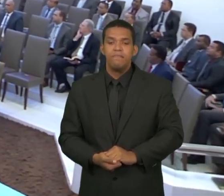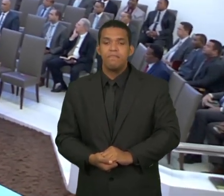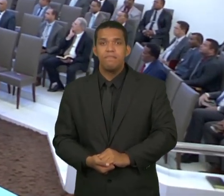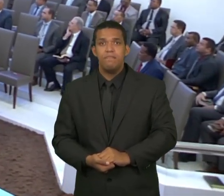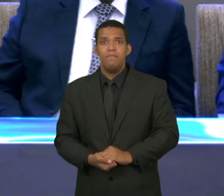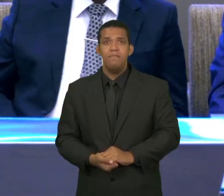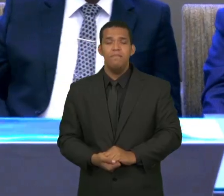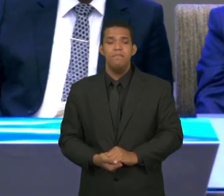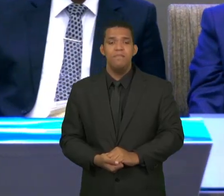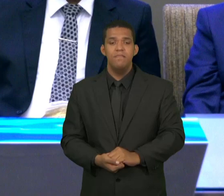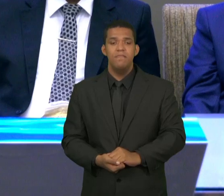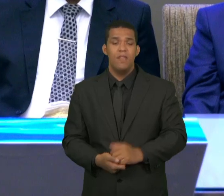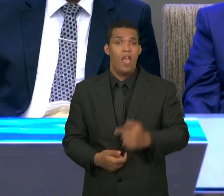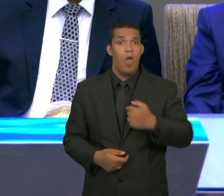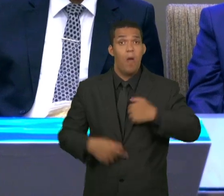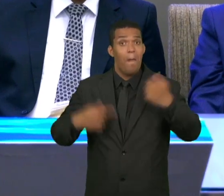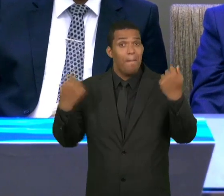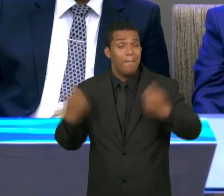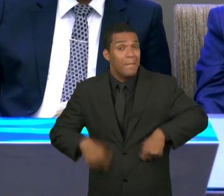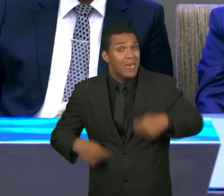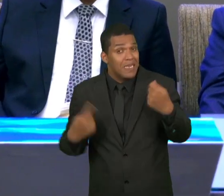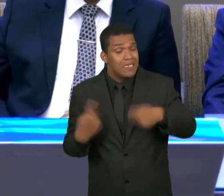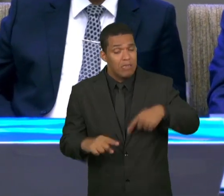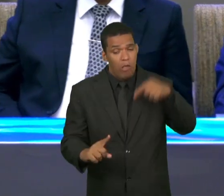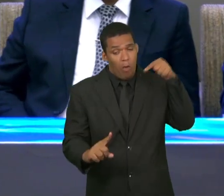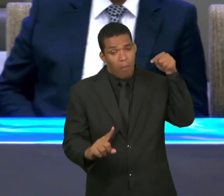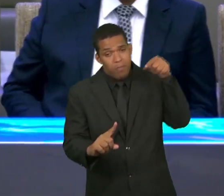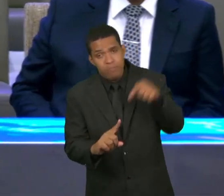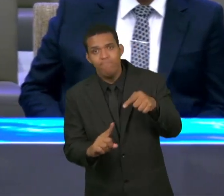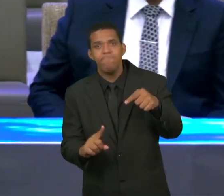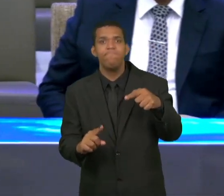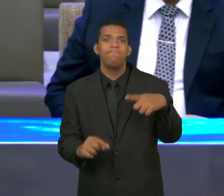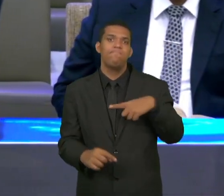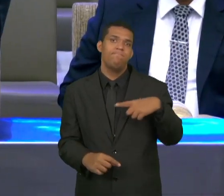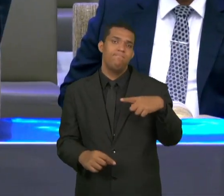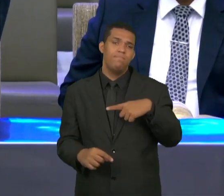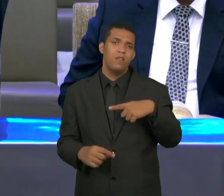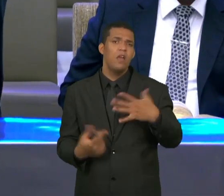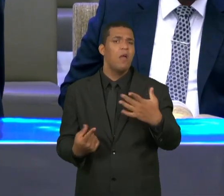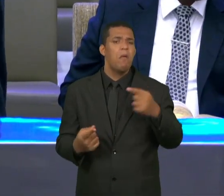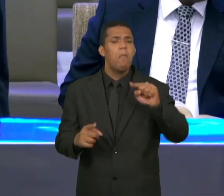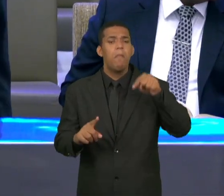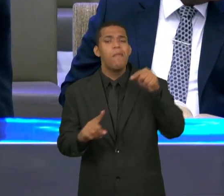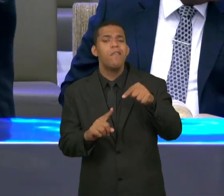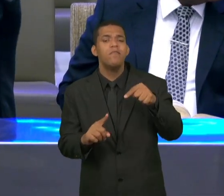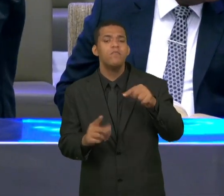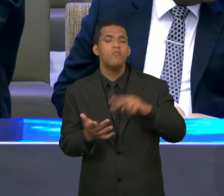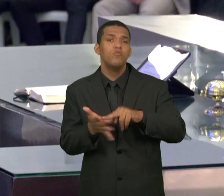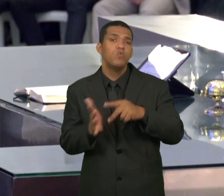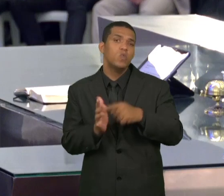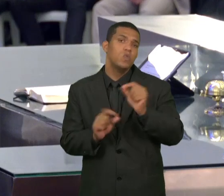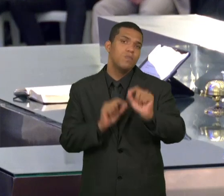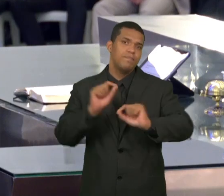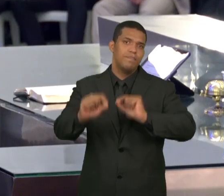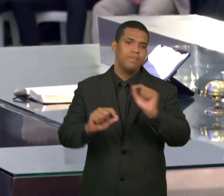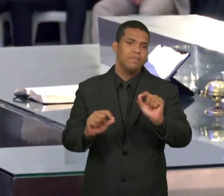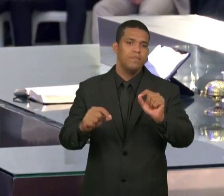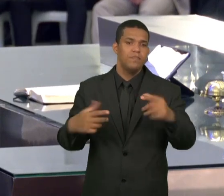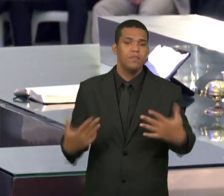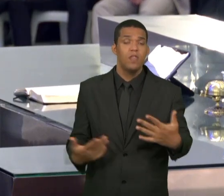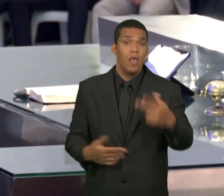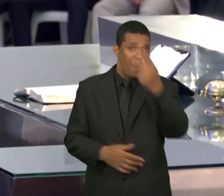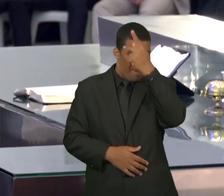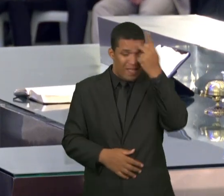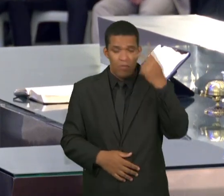Eu preciso entrar no propósito. O que é propósito? Que só tem quem ama, quem